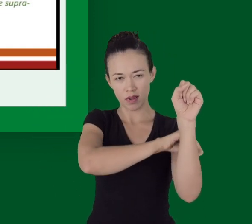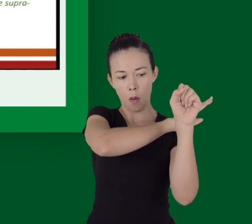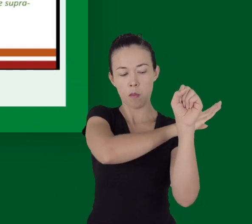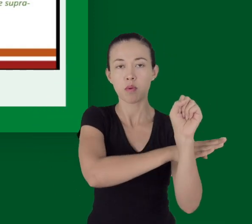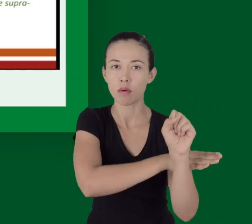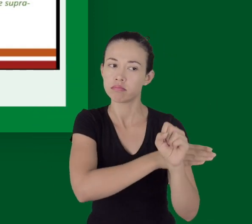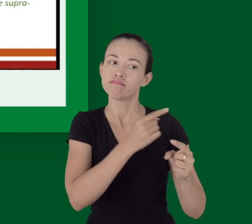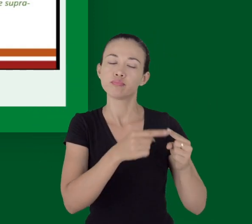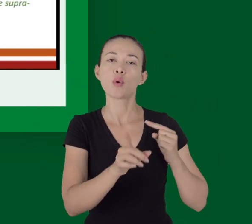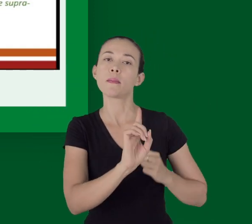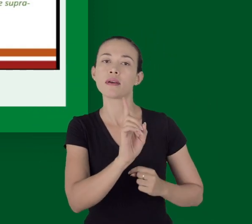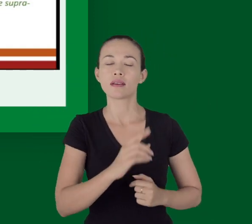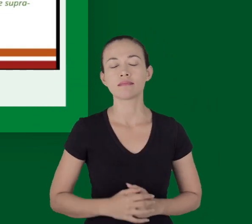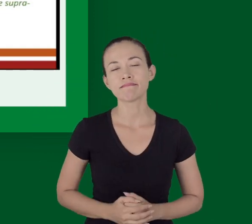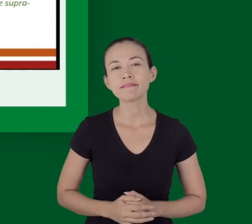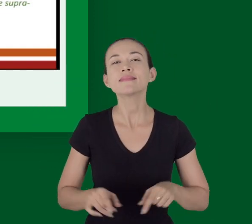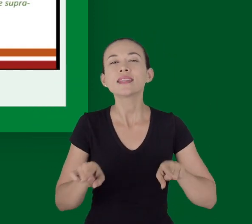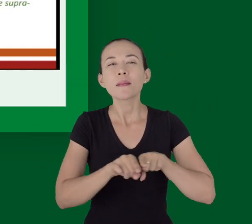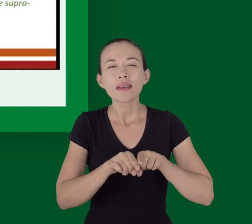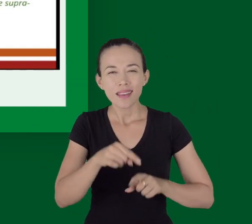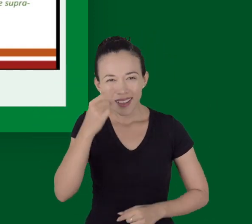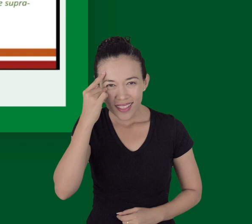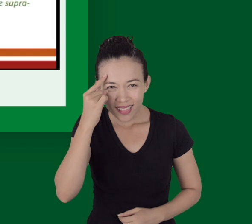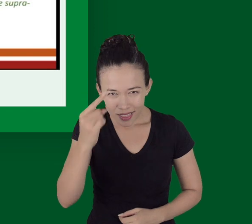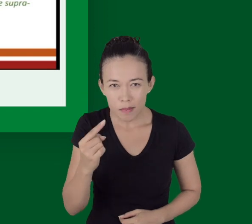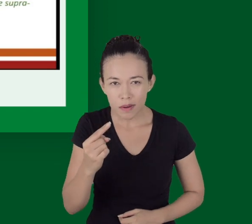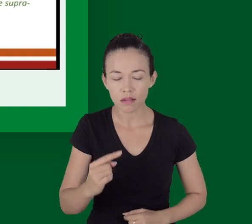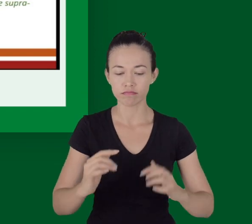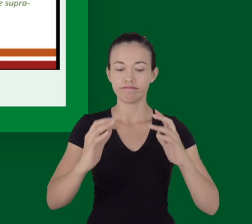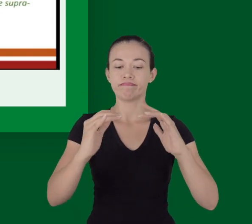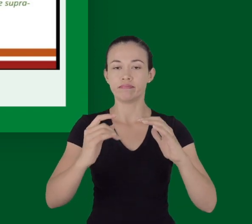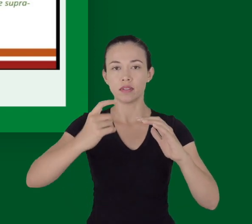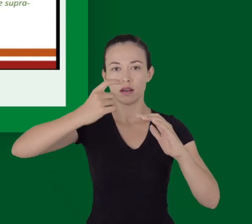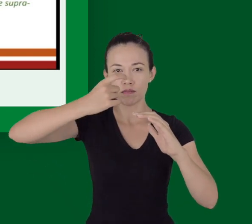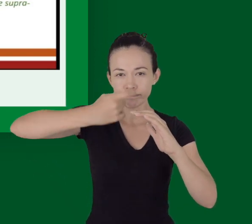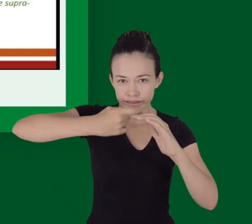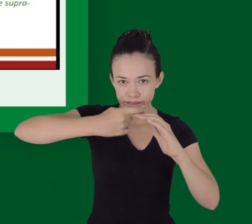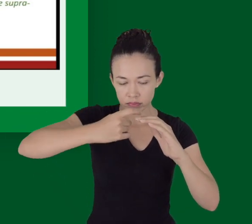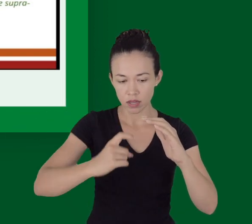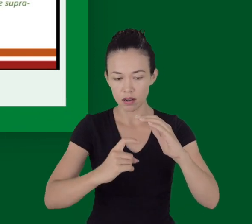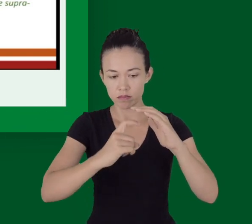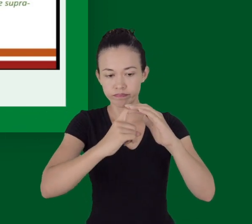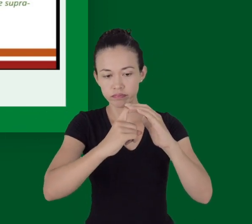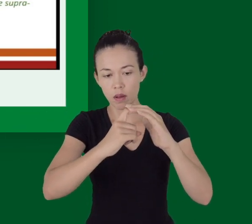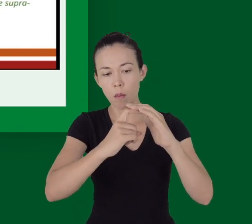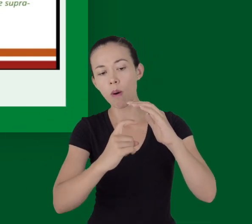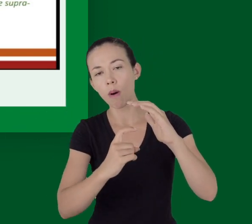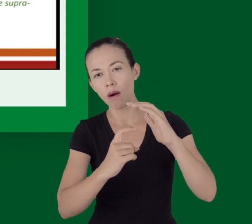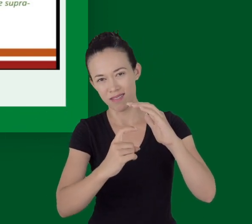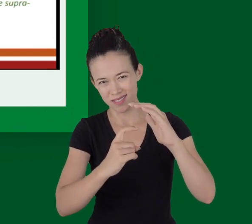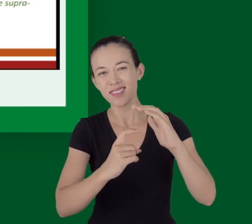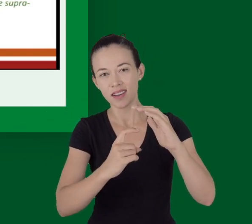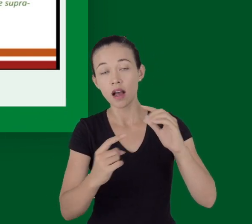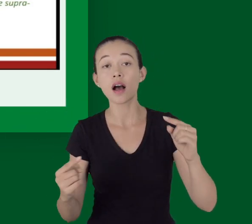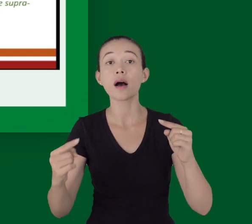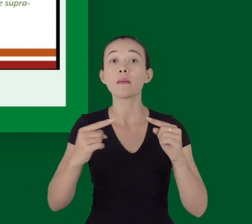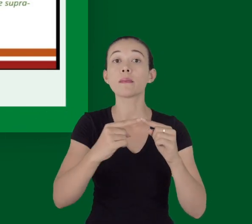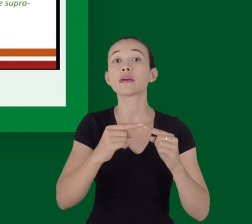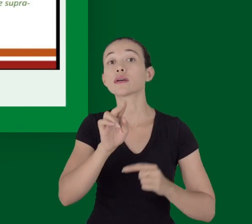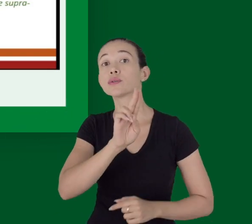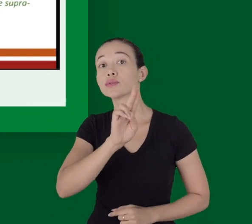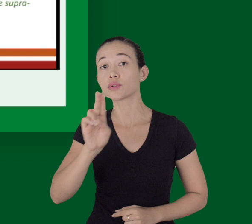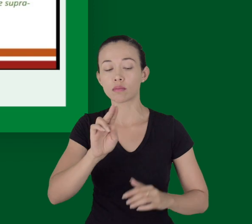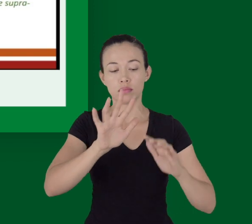E chamando a atenção para a questão do intervalo brusco, que nós já falamos, que é esse momento onde descola da